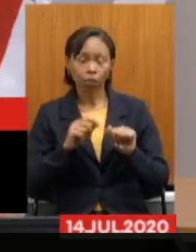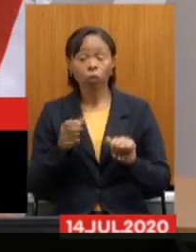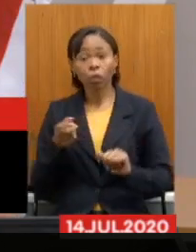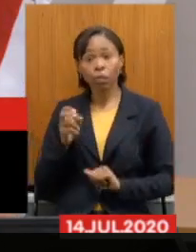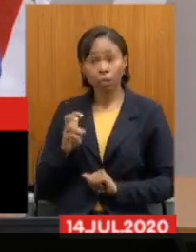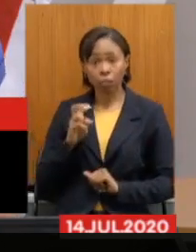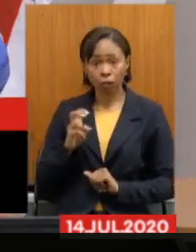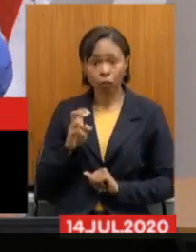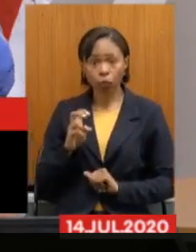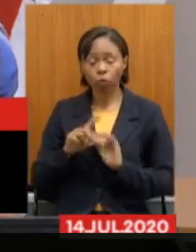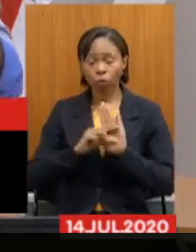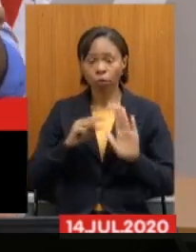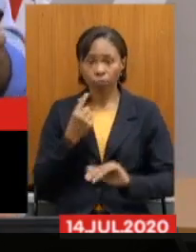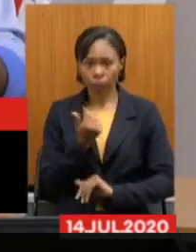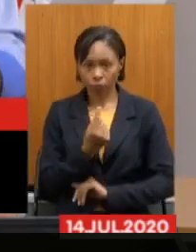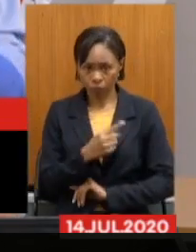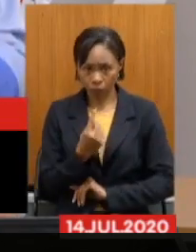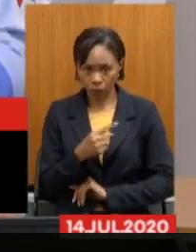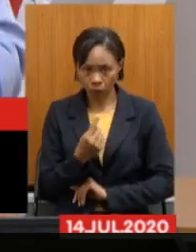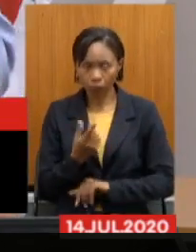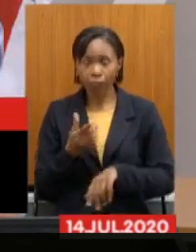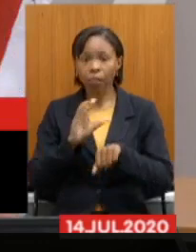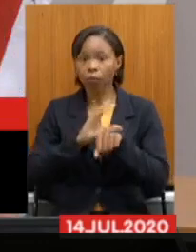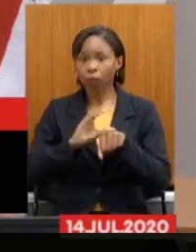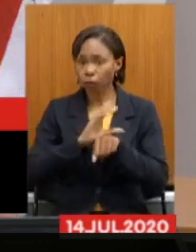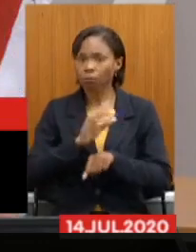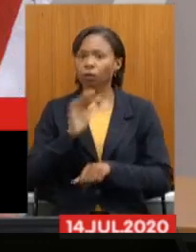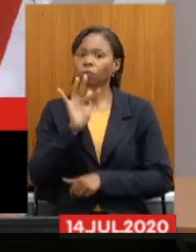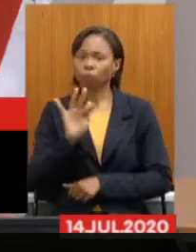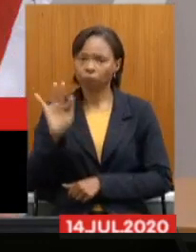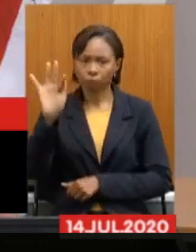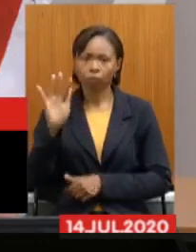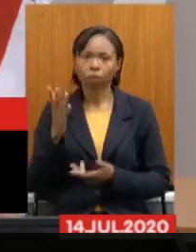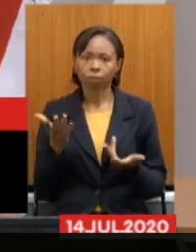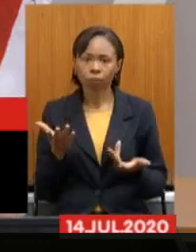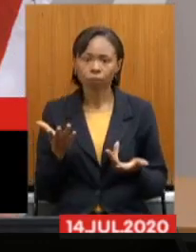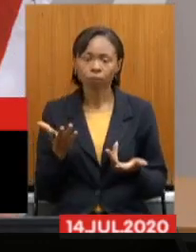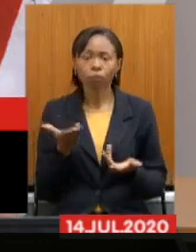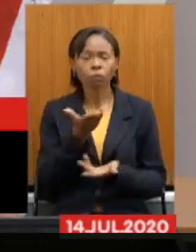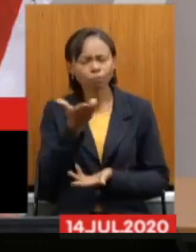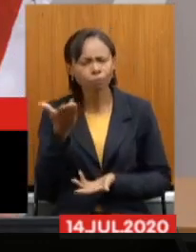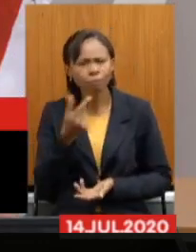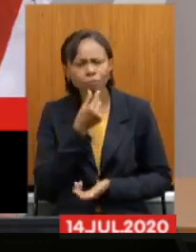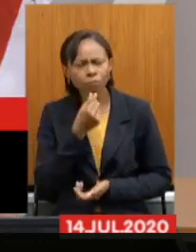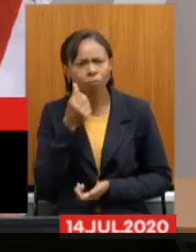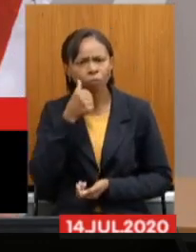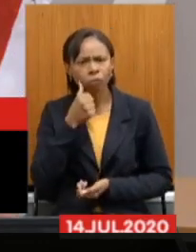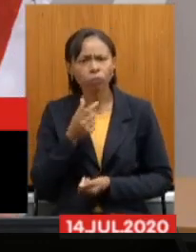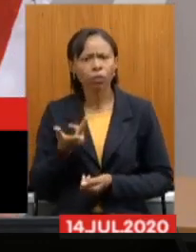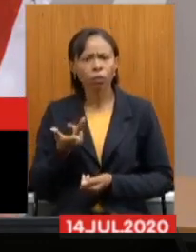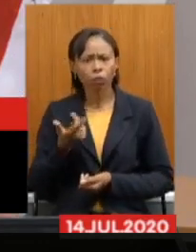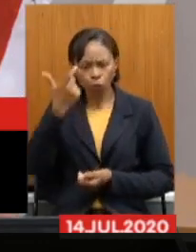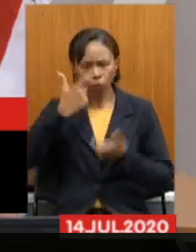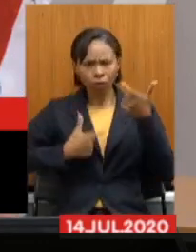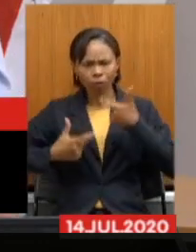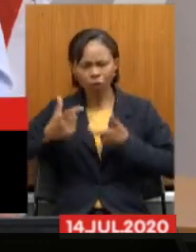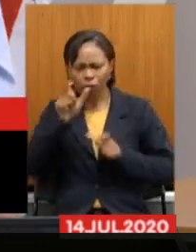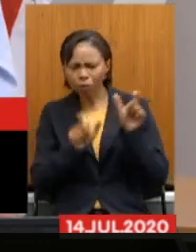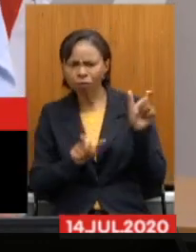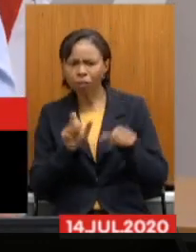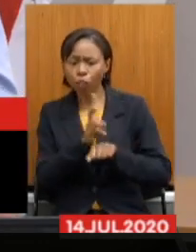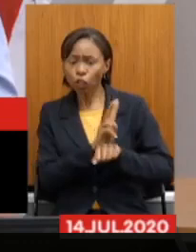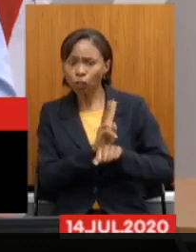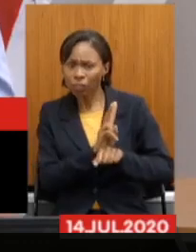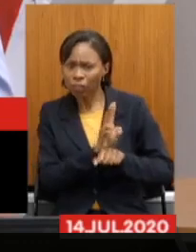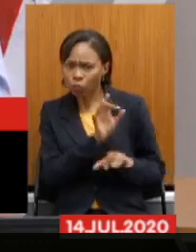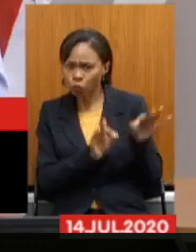11, da Constituição Federal. Senhores, senhoras, os oficiais de justiça têm carregado o judiciário mineiro